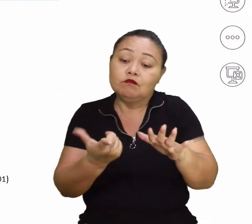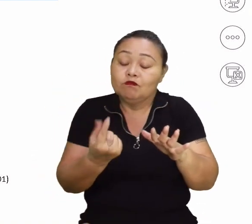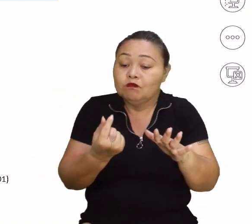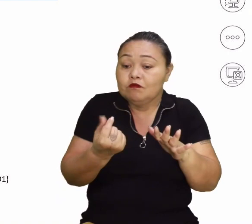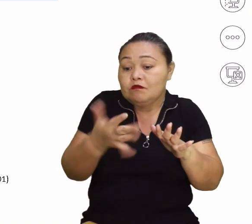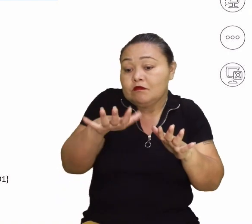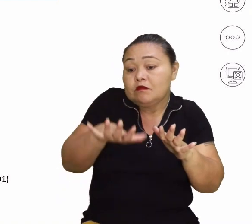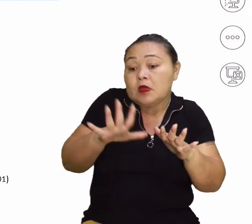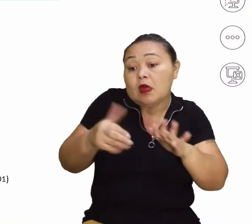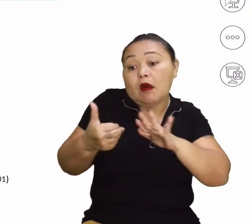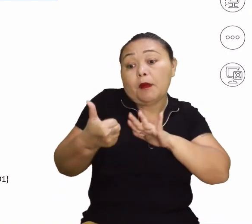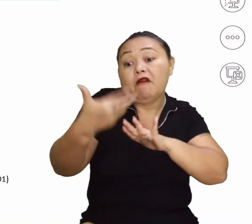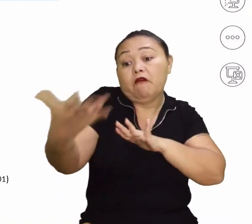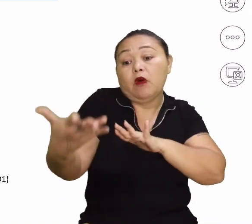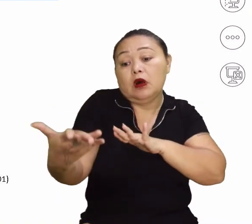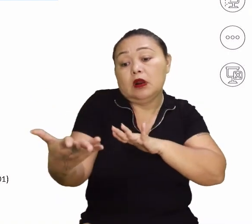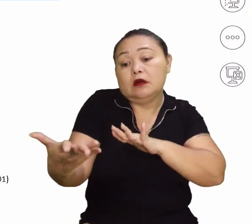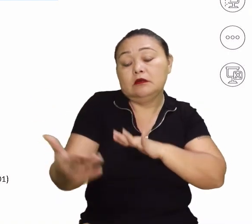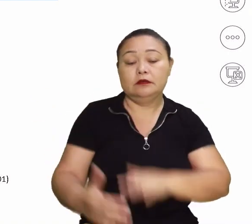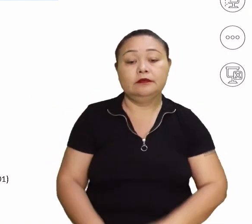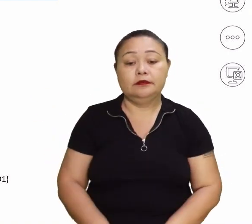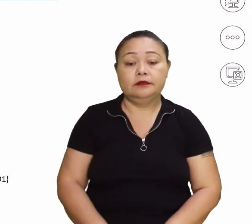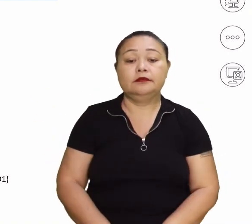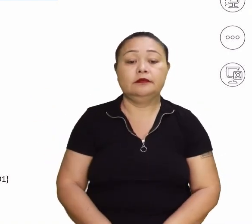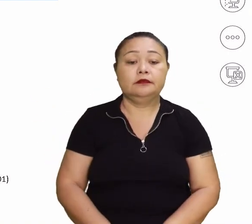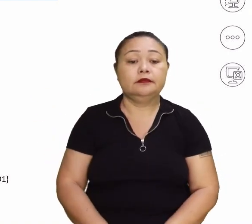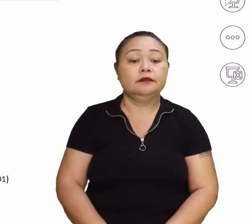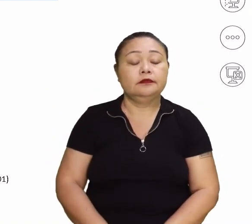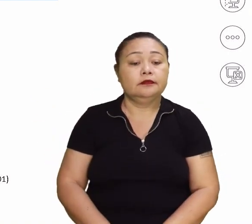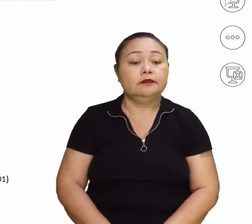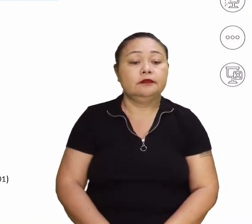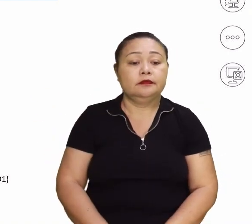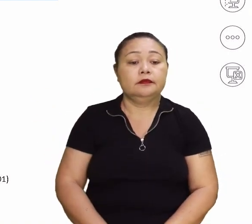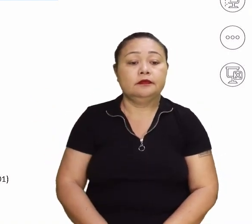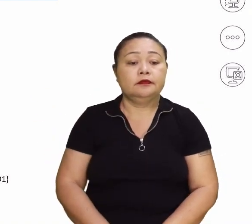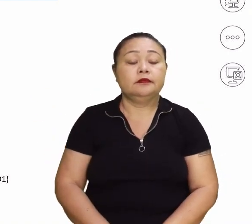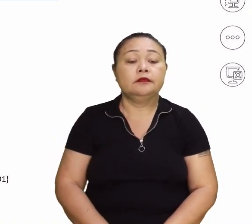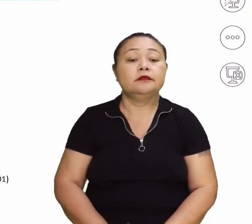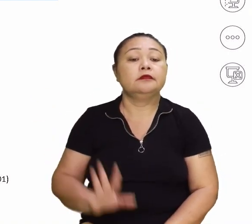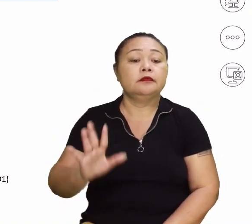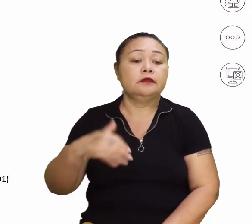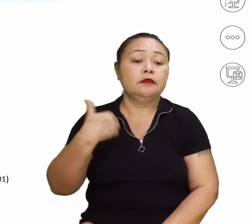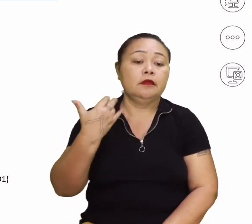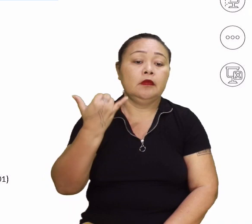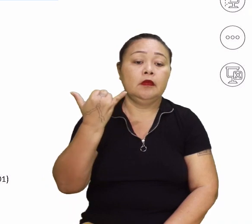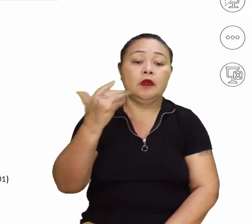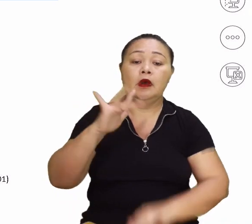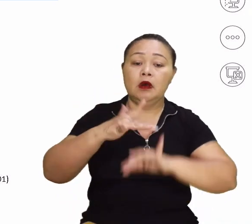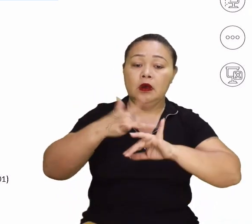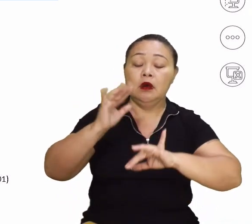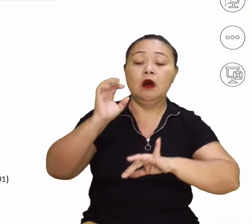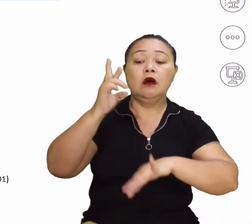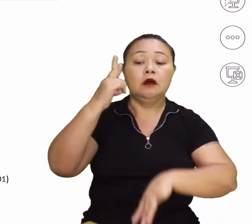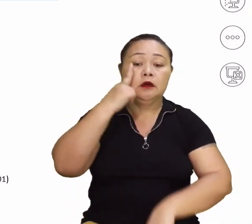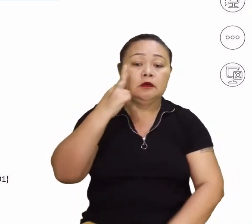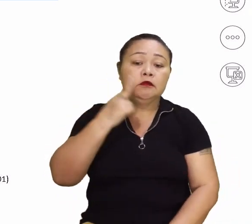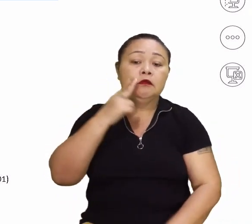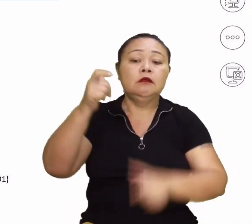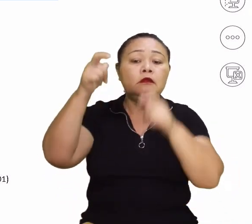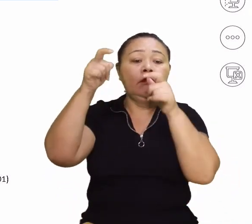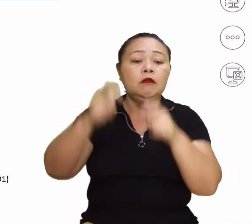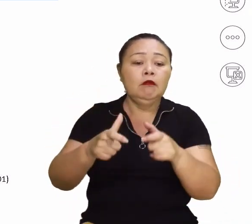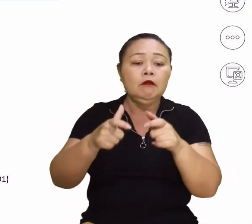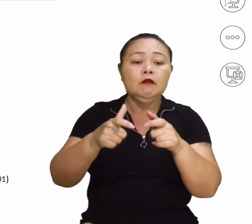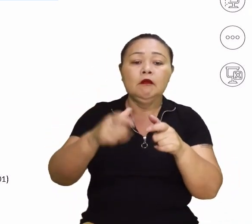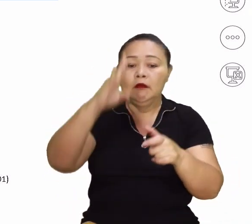para fora, ok? Beleza. Então, a jazida de diamante em Rondônia está